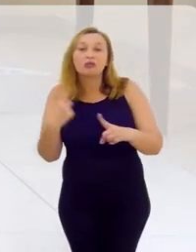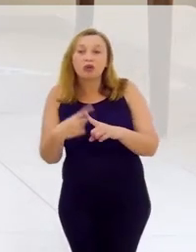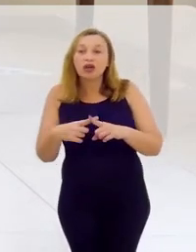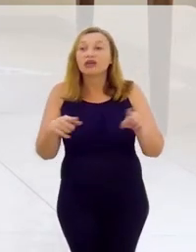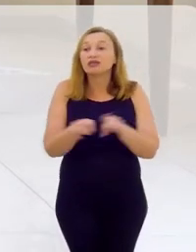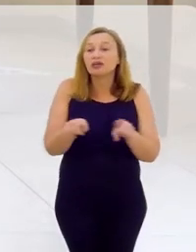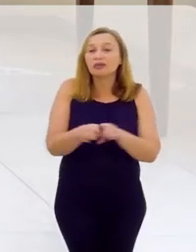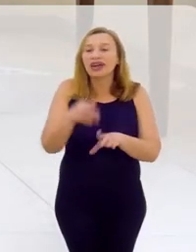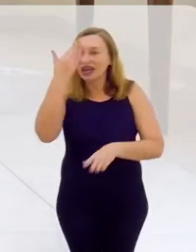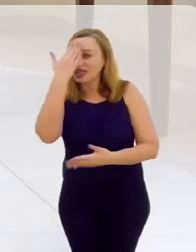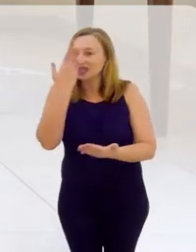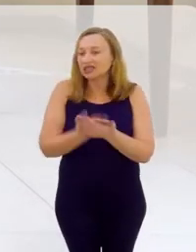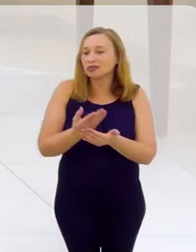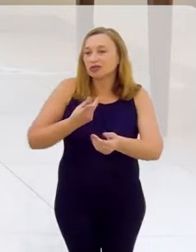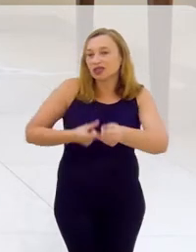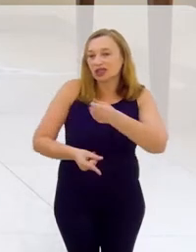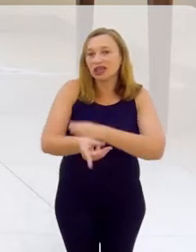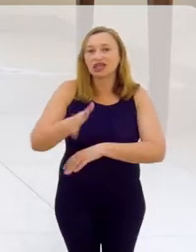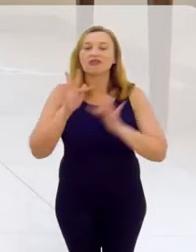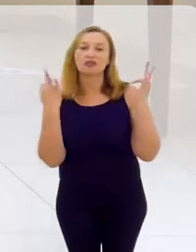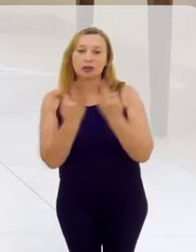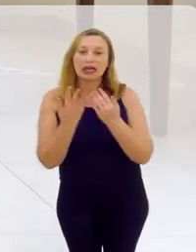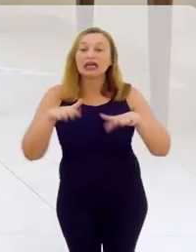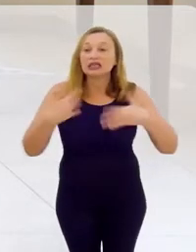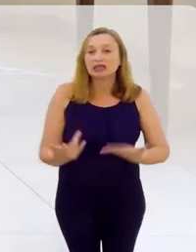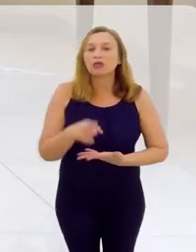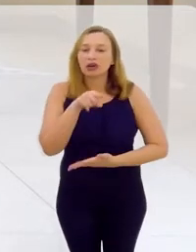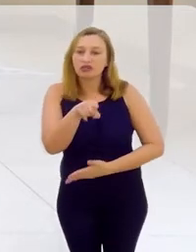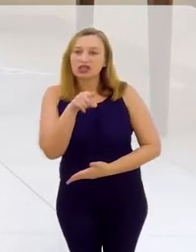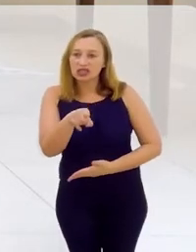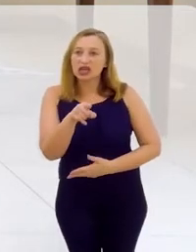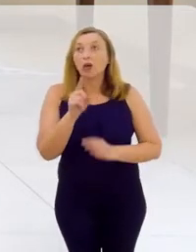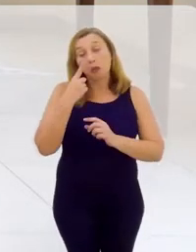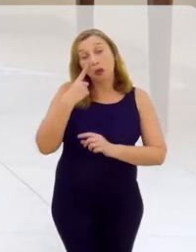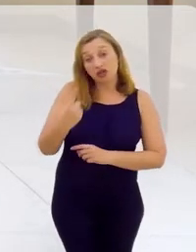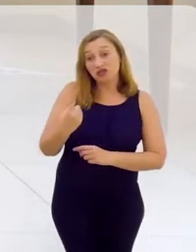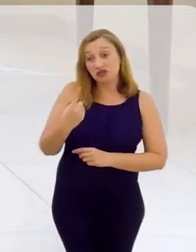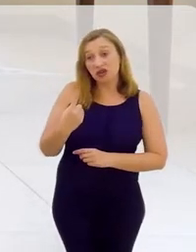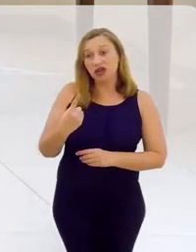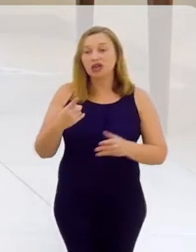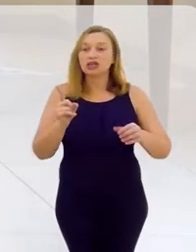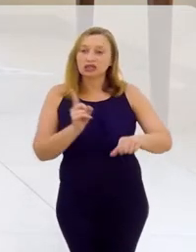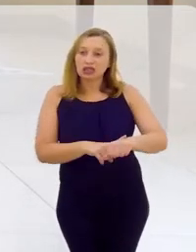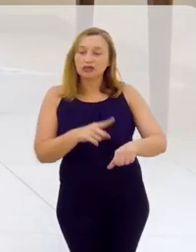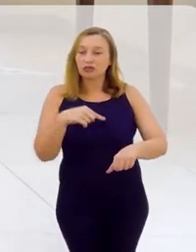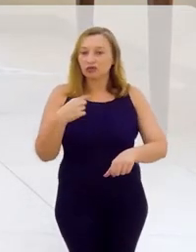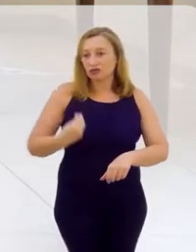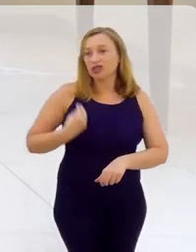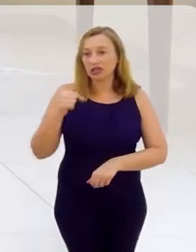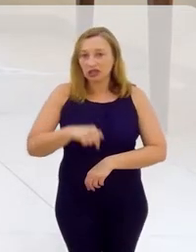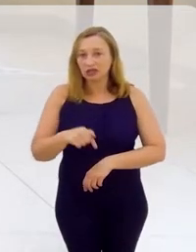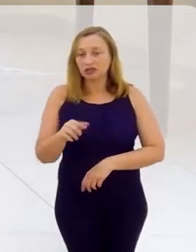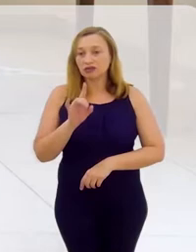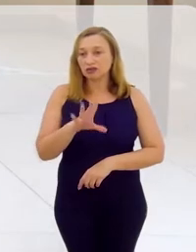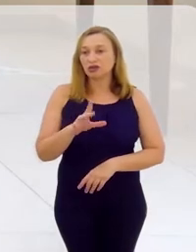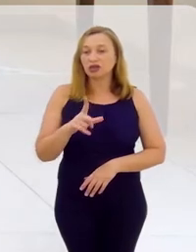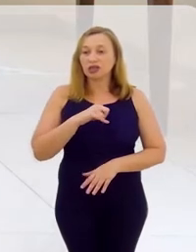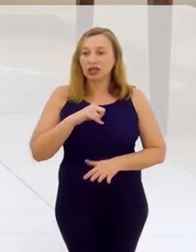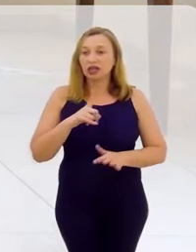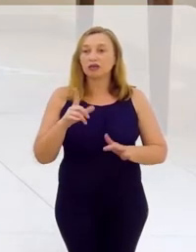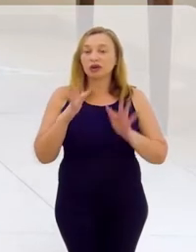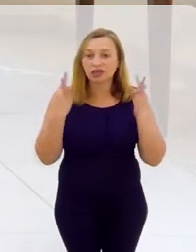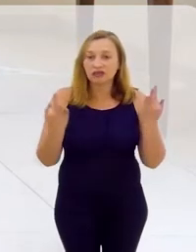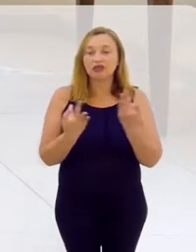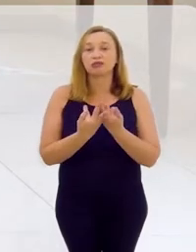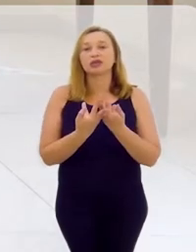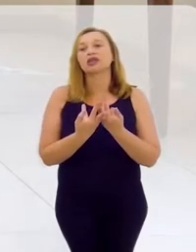doutrina e porque também nós cremos que as famílias são eternas. Então, como você pode ver, esse belíssimo templo que nós temos aqui,